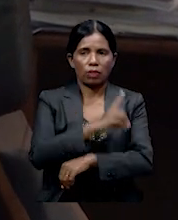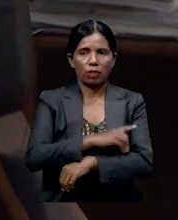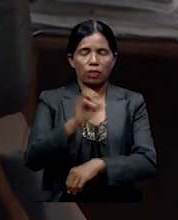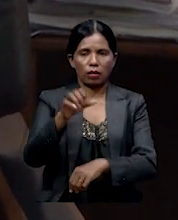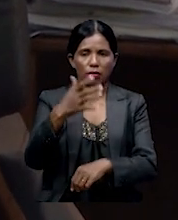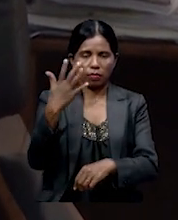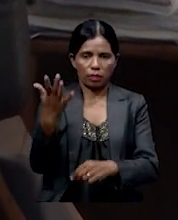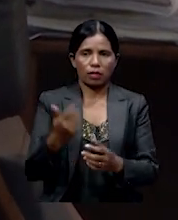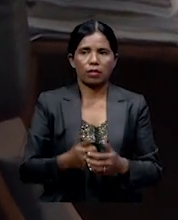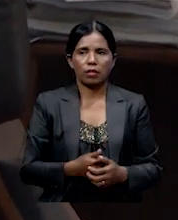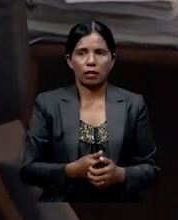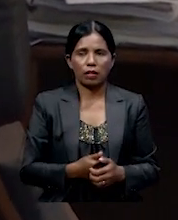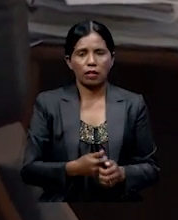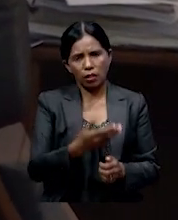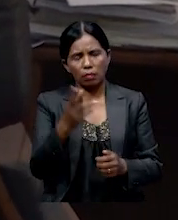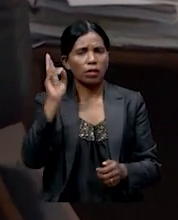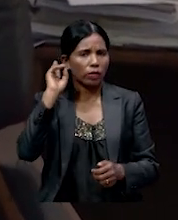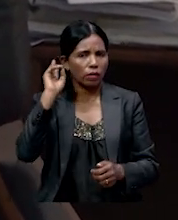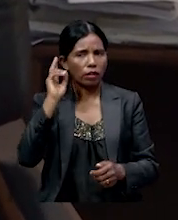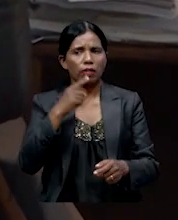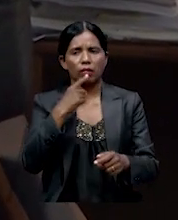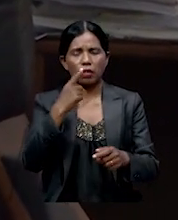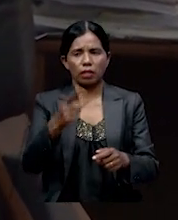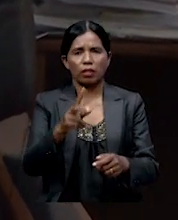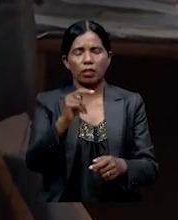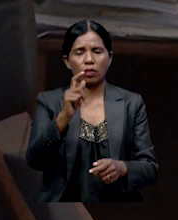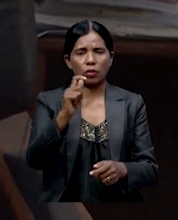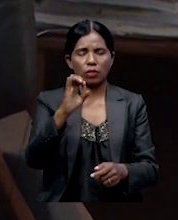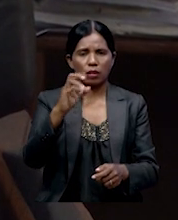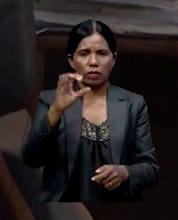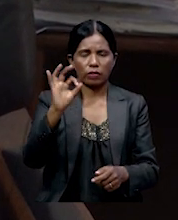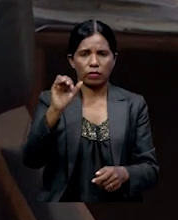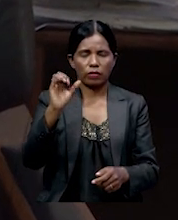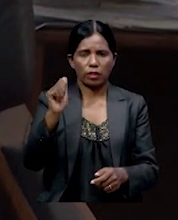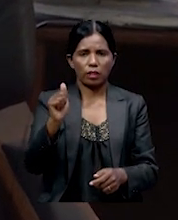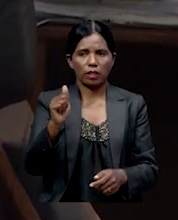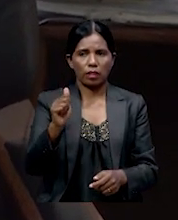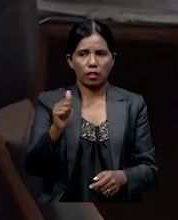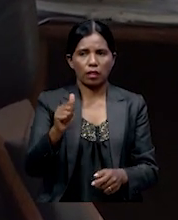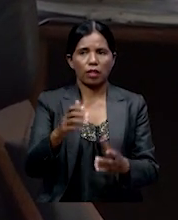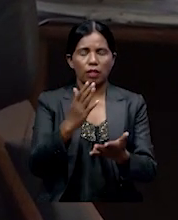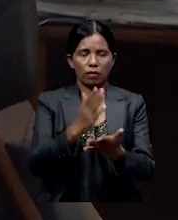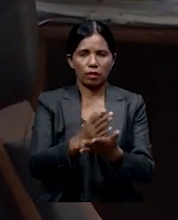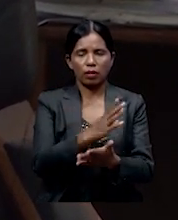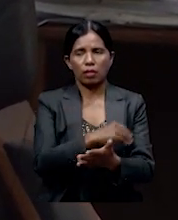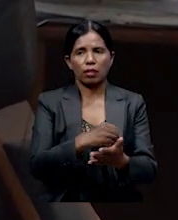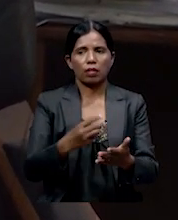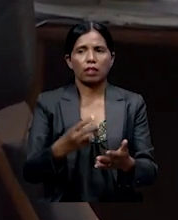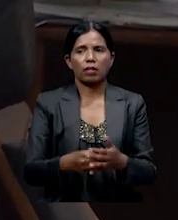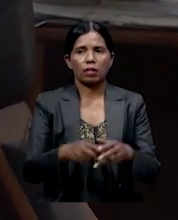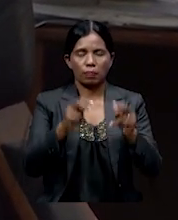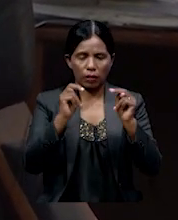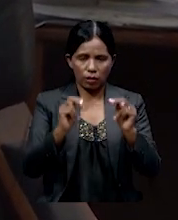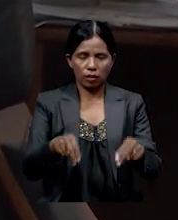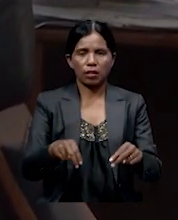resposta. Nebe quando imerona deha notifica recurso ba parte contrário, então precisa